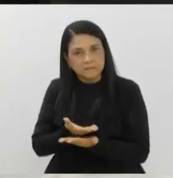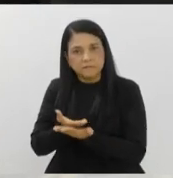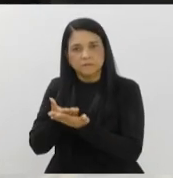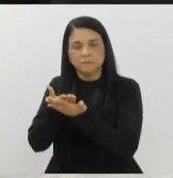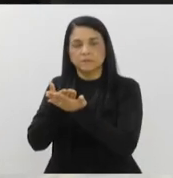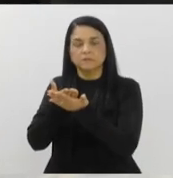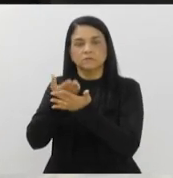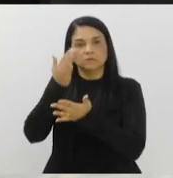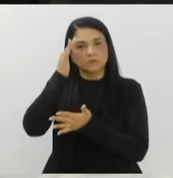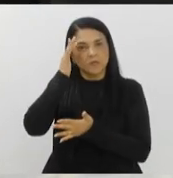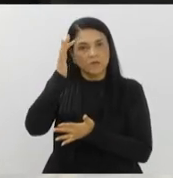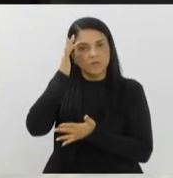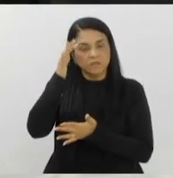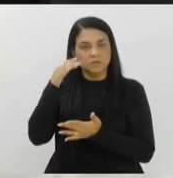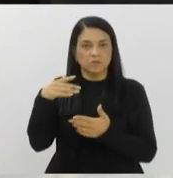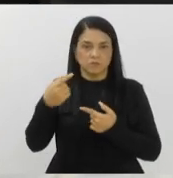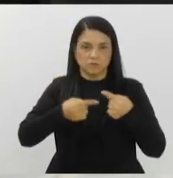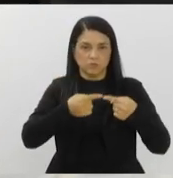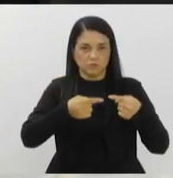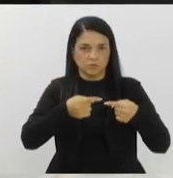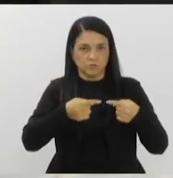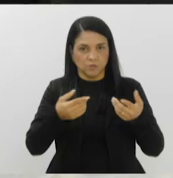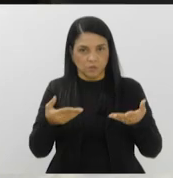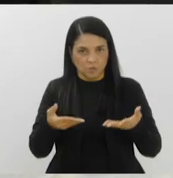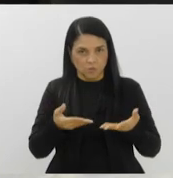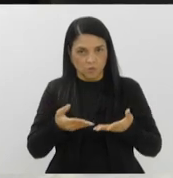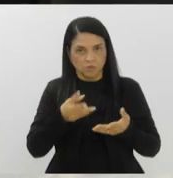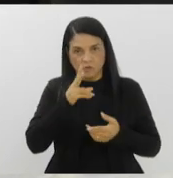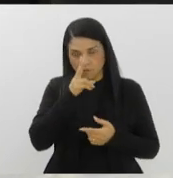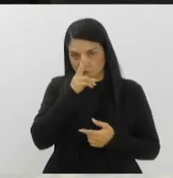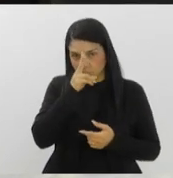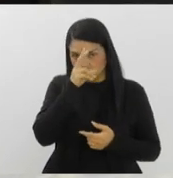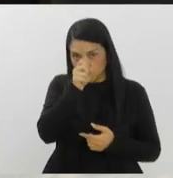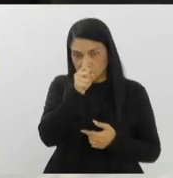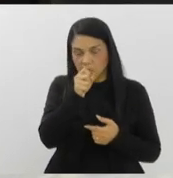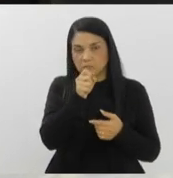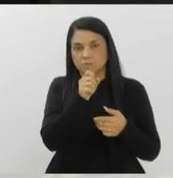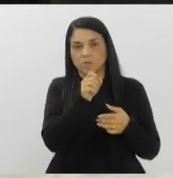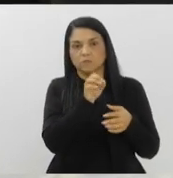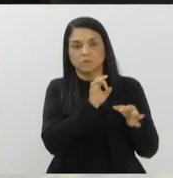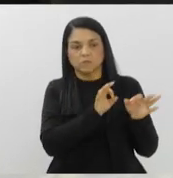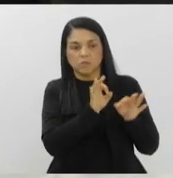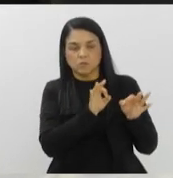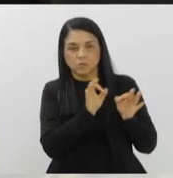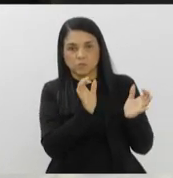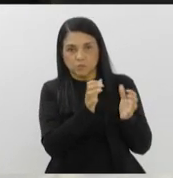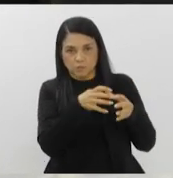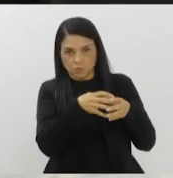reflexões aqui também de fortalecimento das organizações